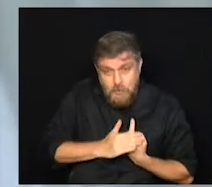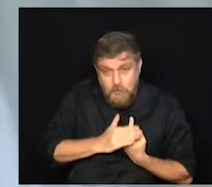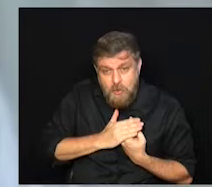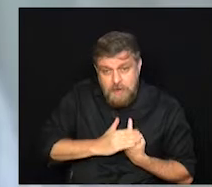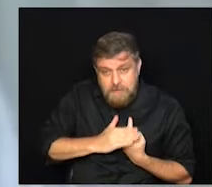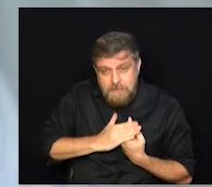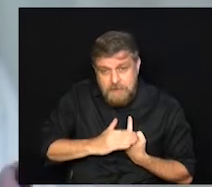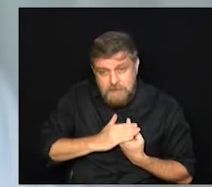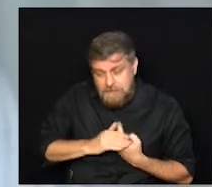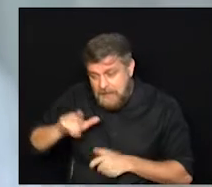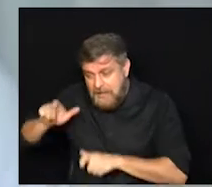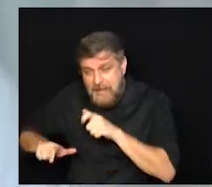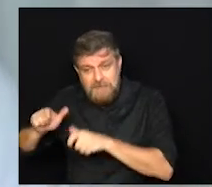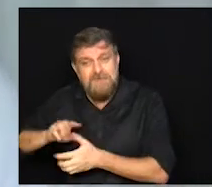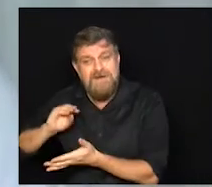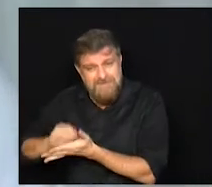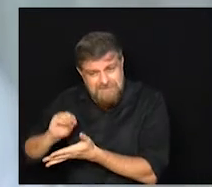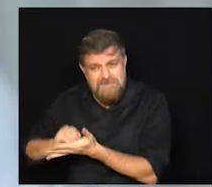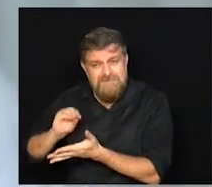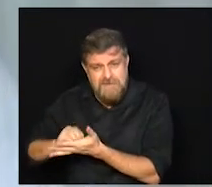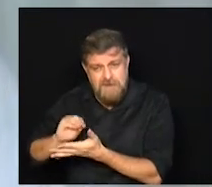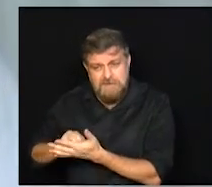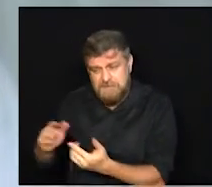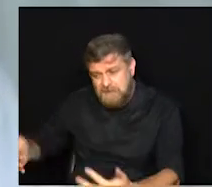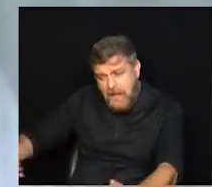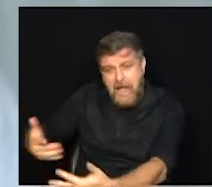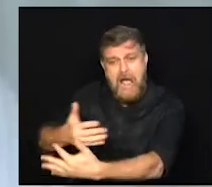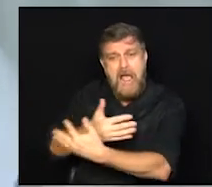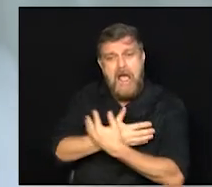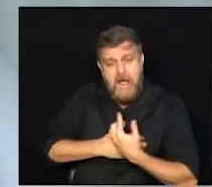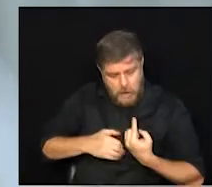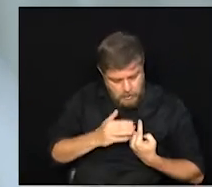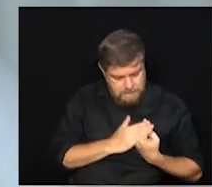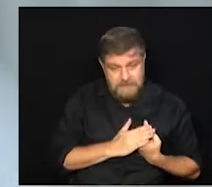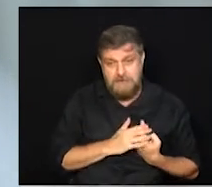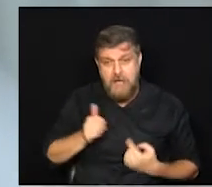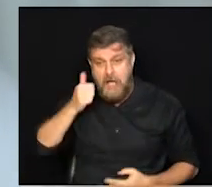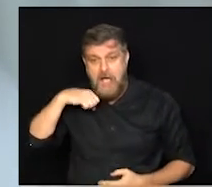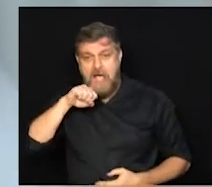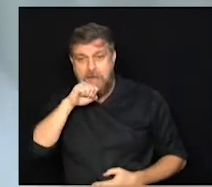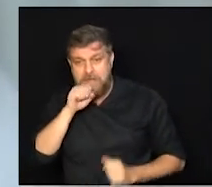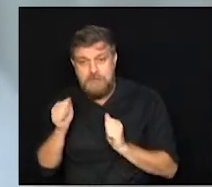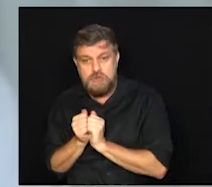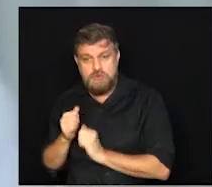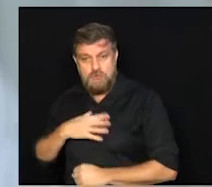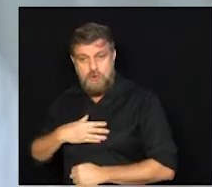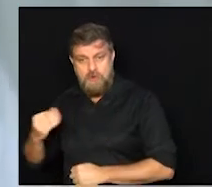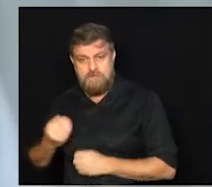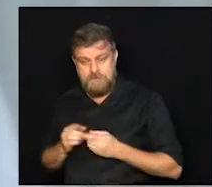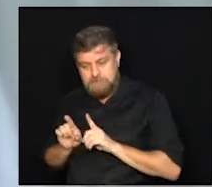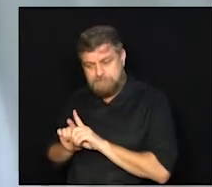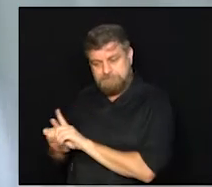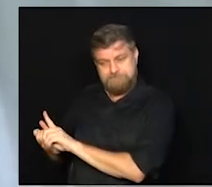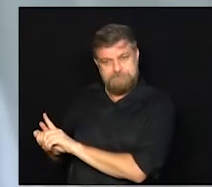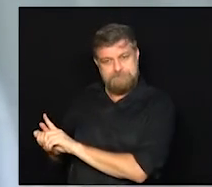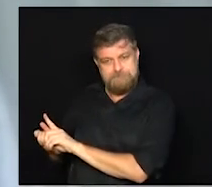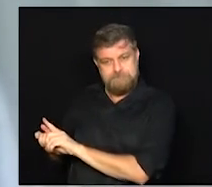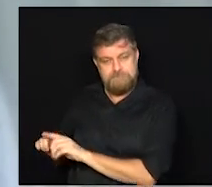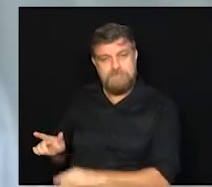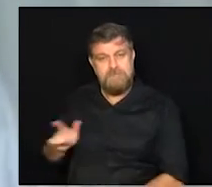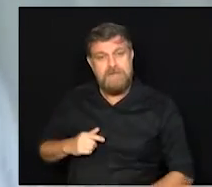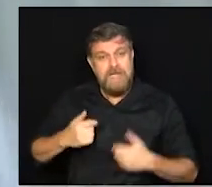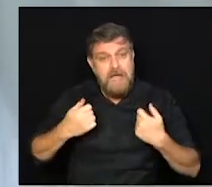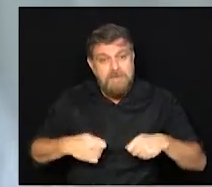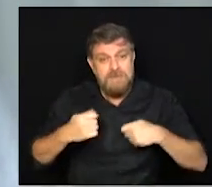são muito carentes. Eu tenho casos de conhecidos que a mãe se isolou com a criança e aí foi necessário